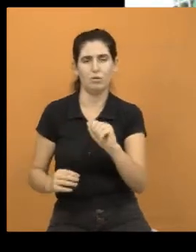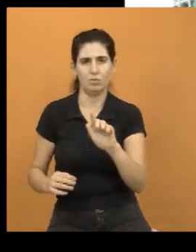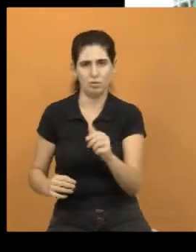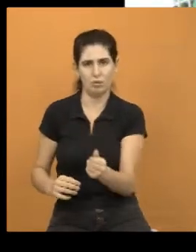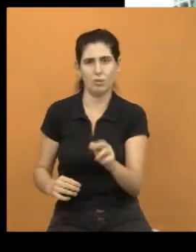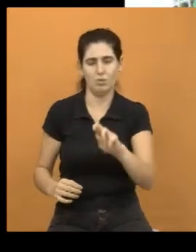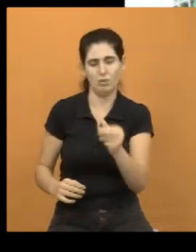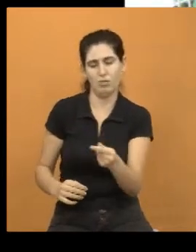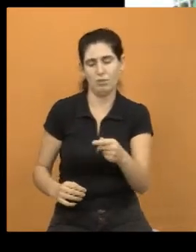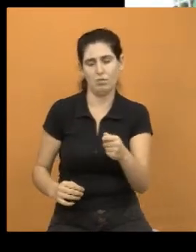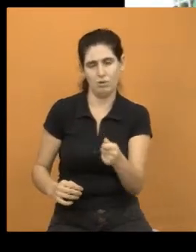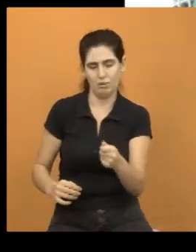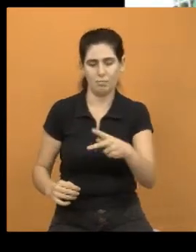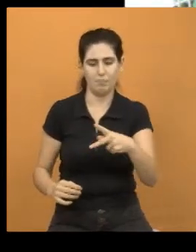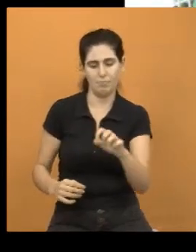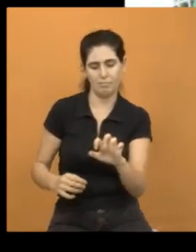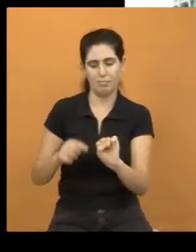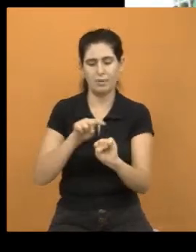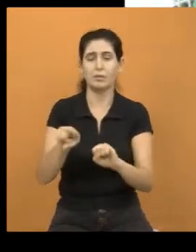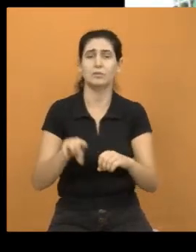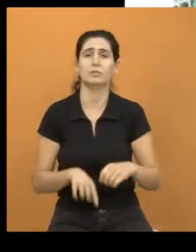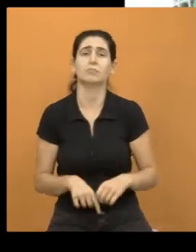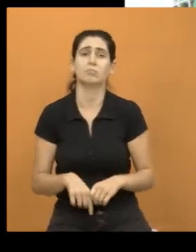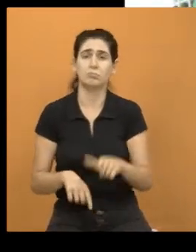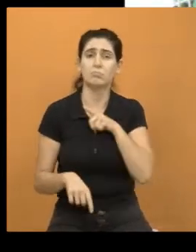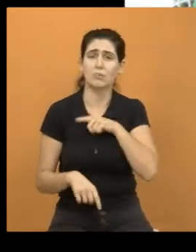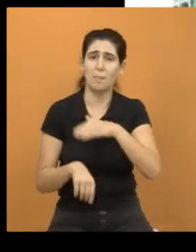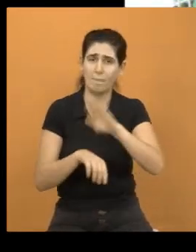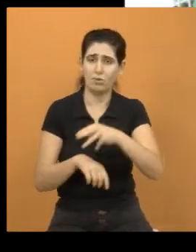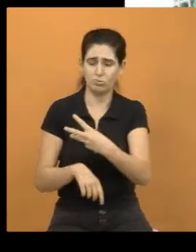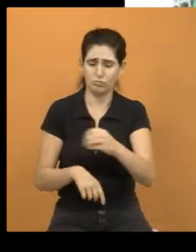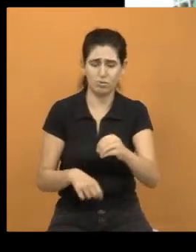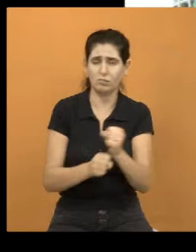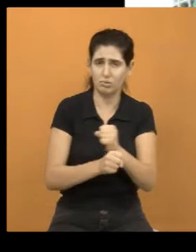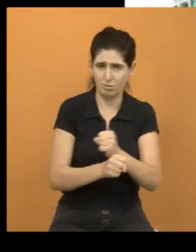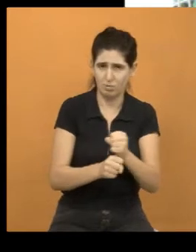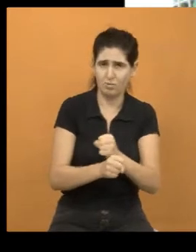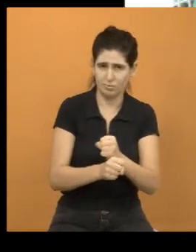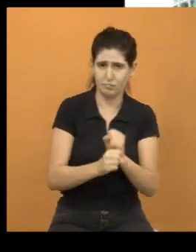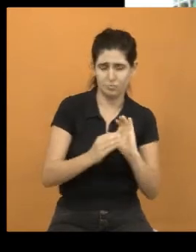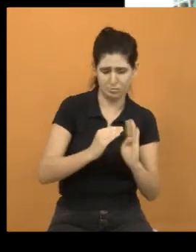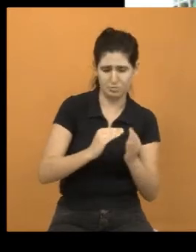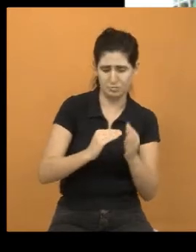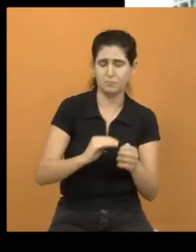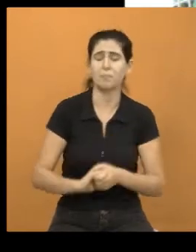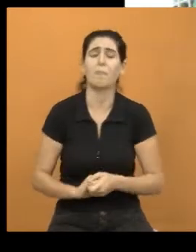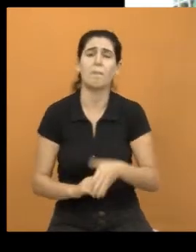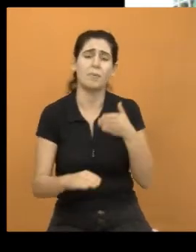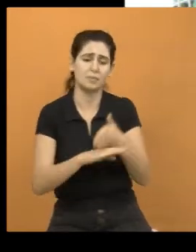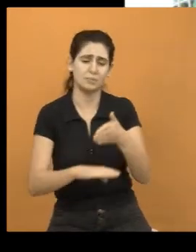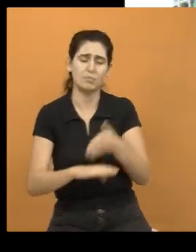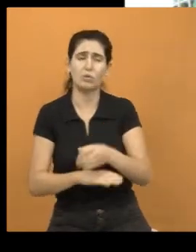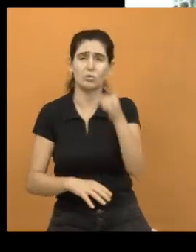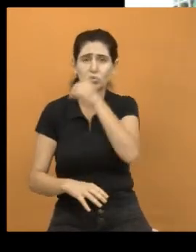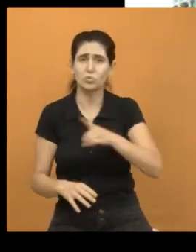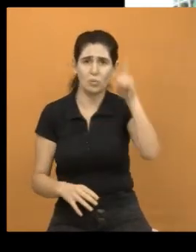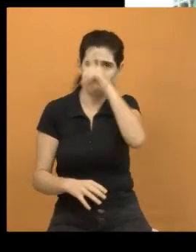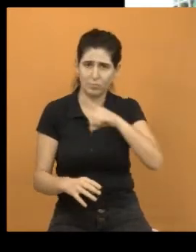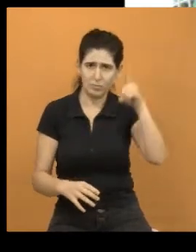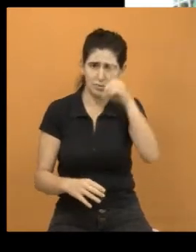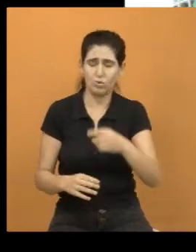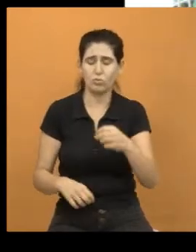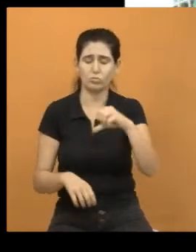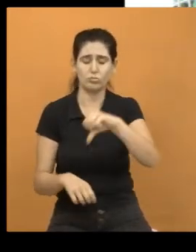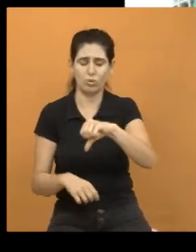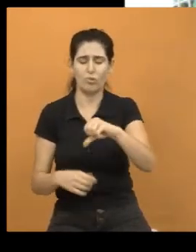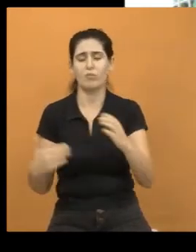uma associação que existe há mais de 30 anos. Eu estive lá participando no domingo, né, que foi no domingo agora, das 9